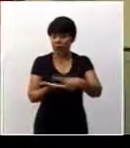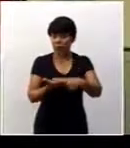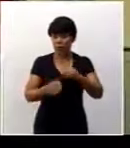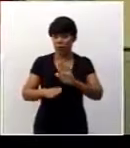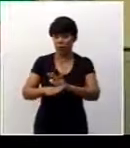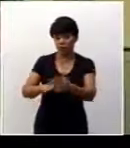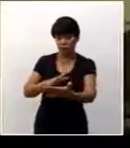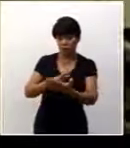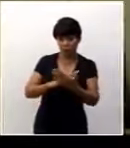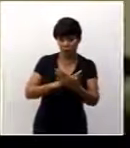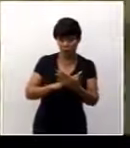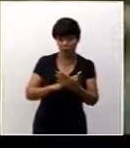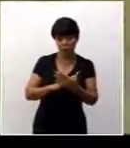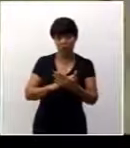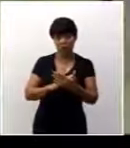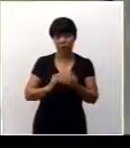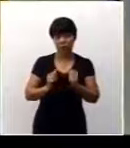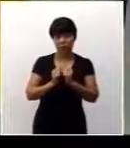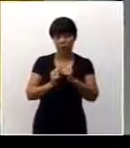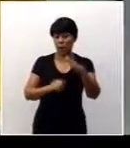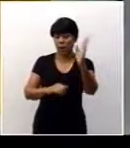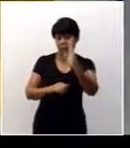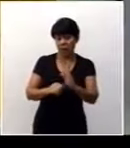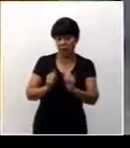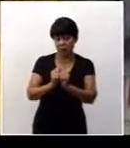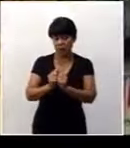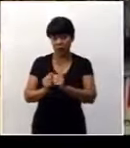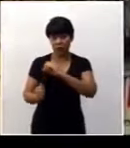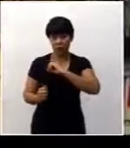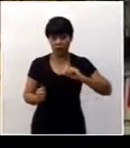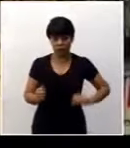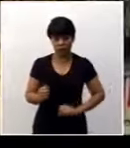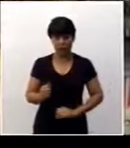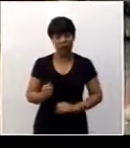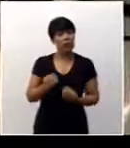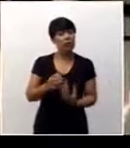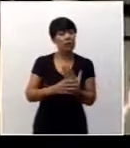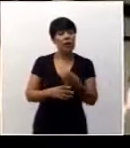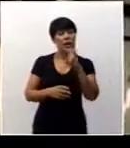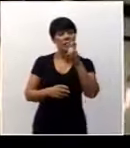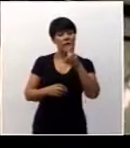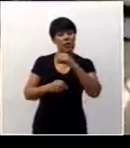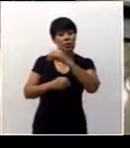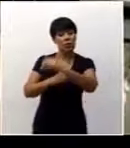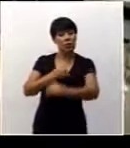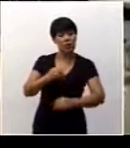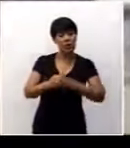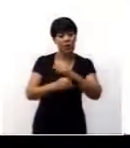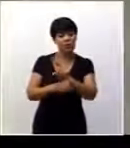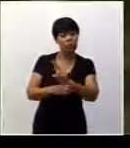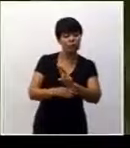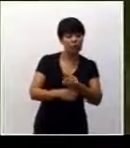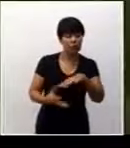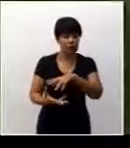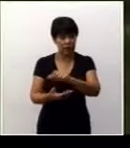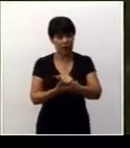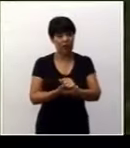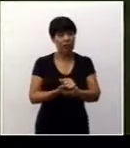Cooperação Técnico-Científica com a China para o desenvolvimento de 5 satélites de monitoramento da Terra.